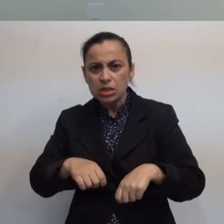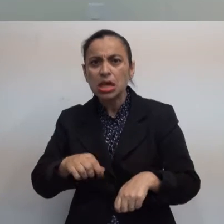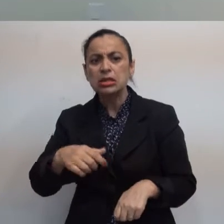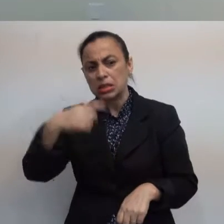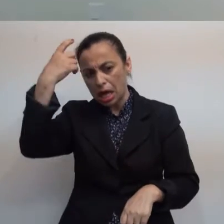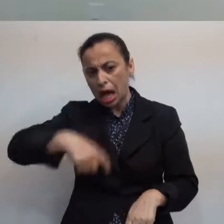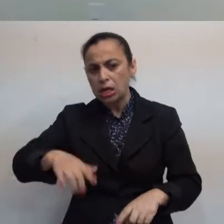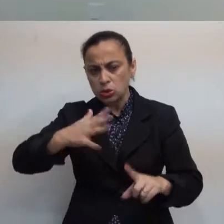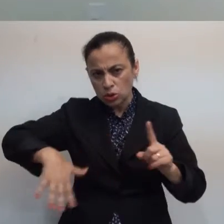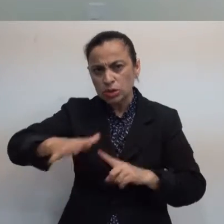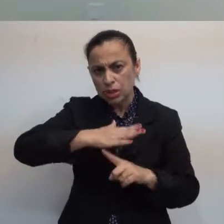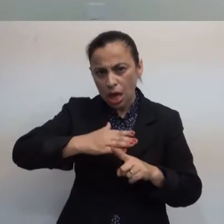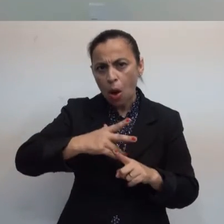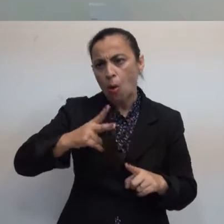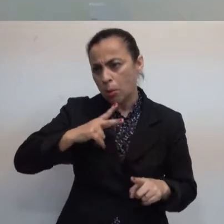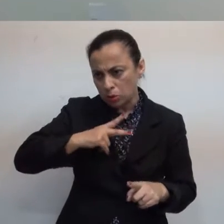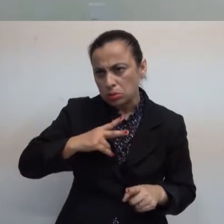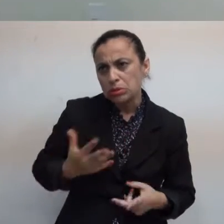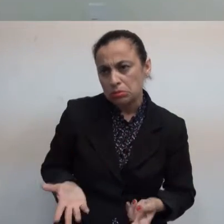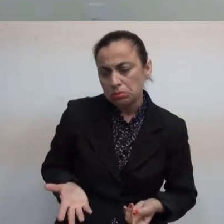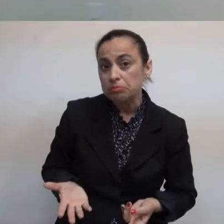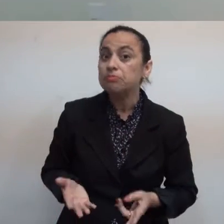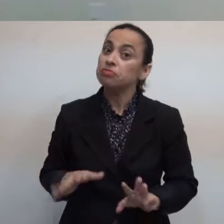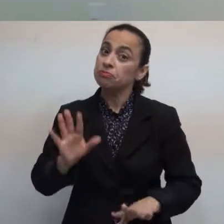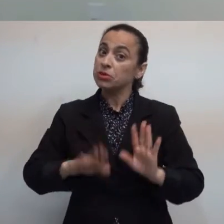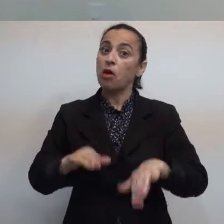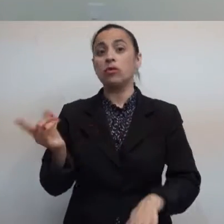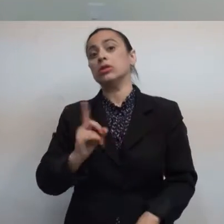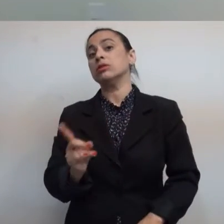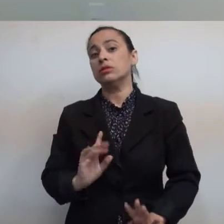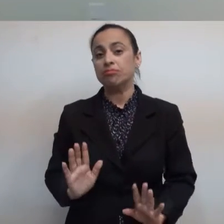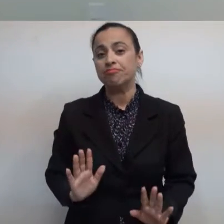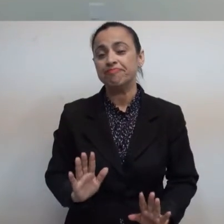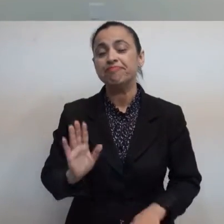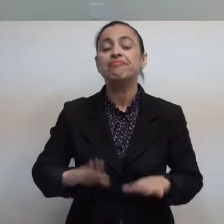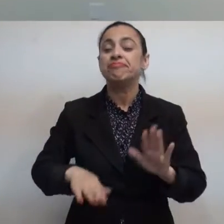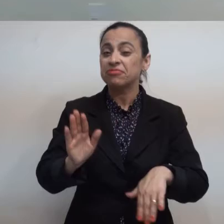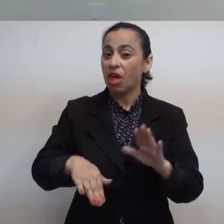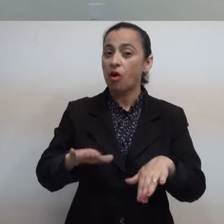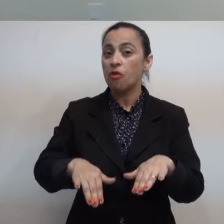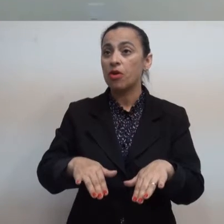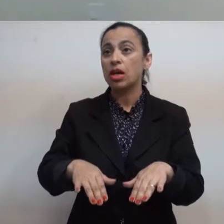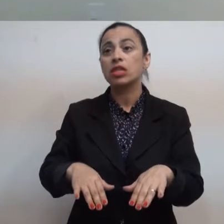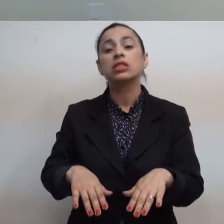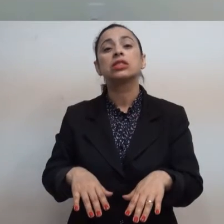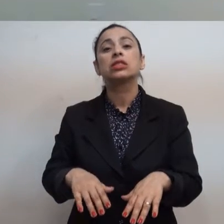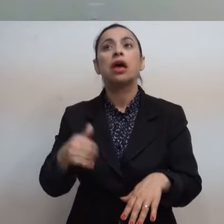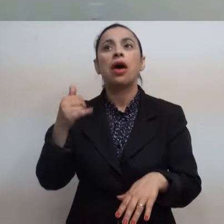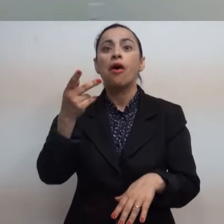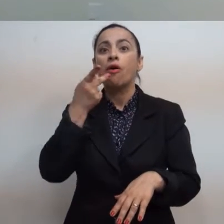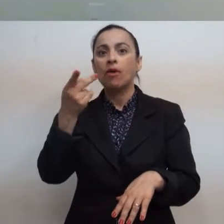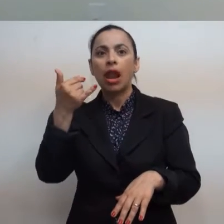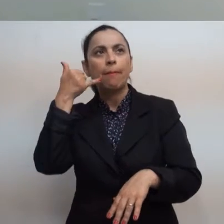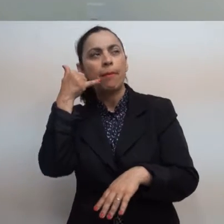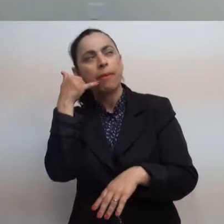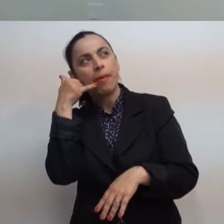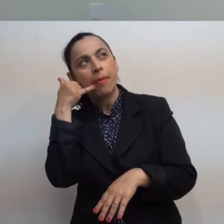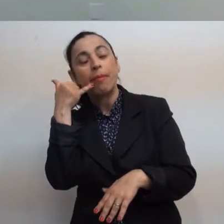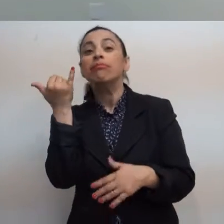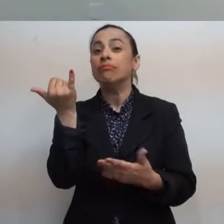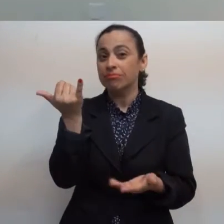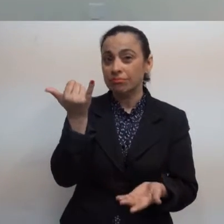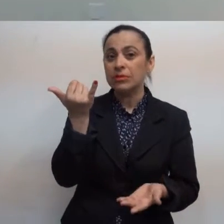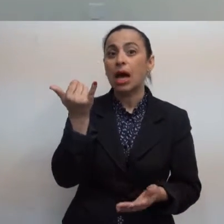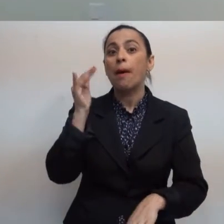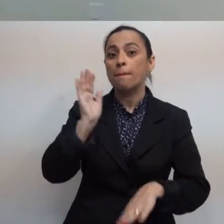da necessidade nossa social e pessoal? Talvez não. Talvez falar ao